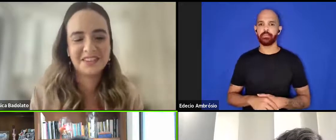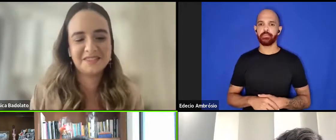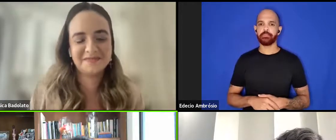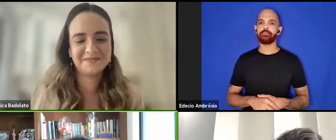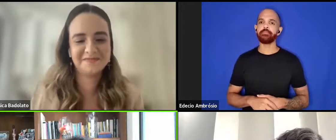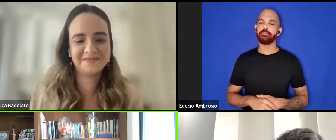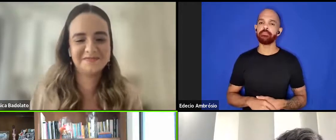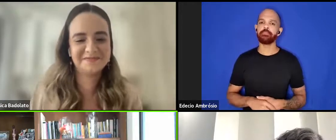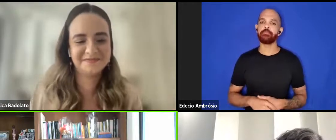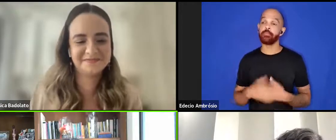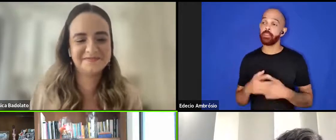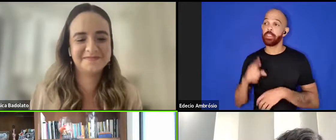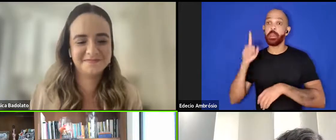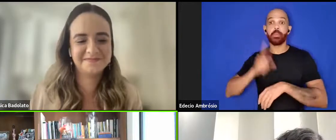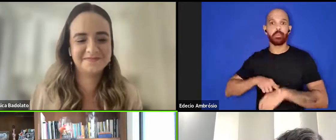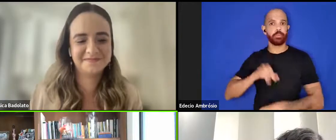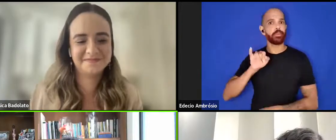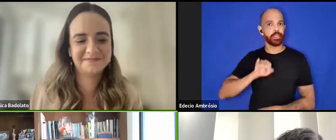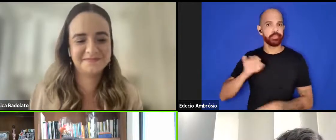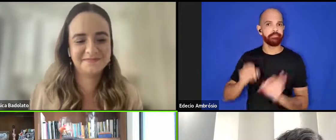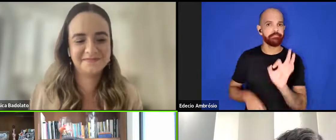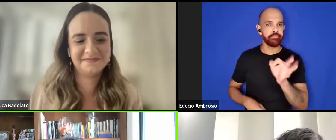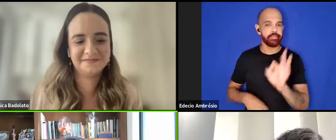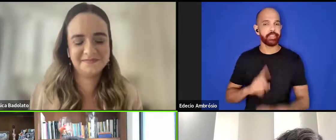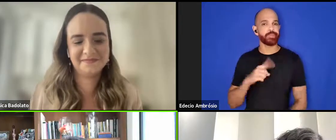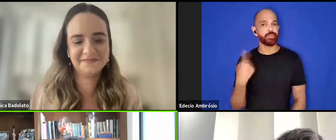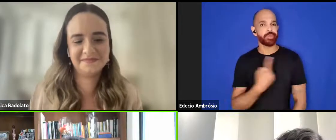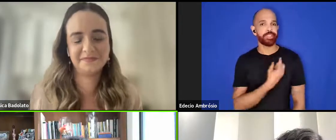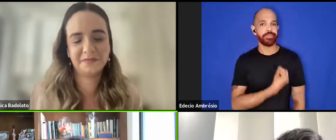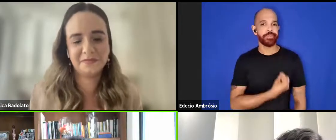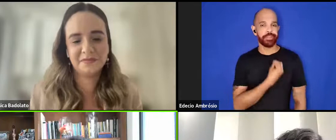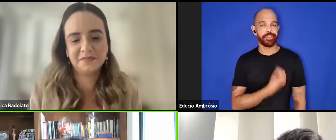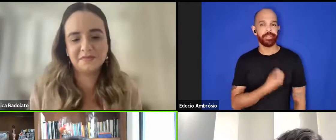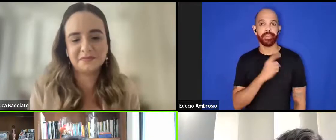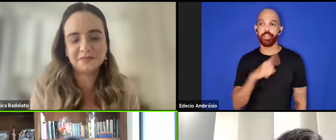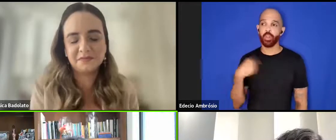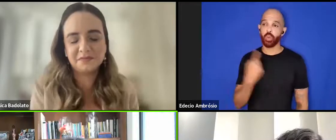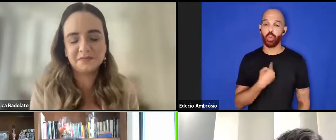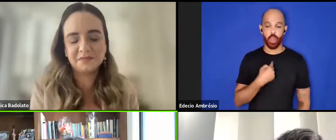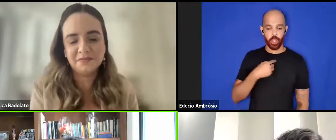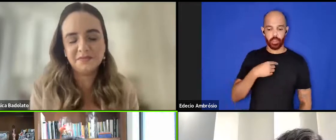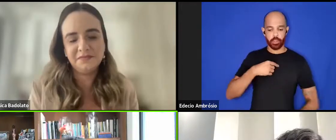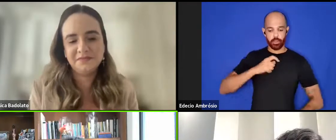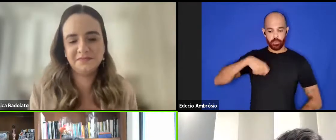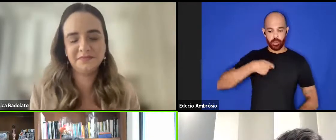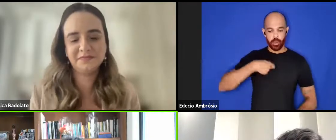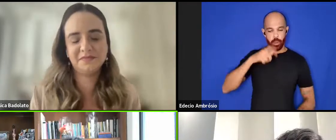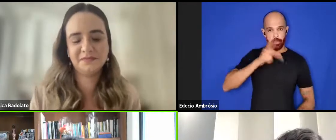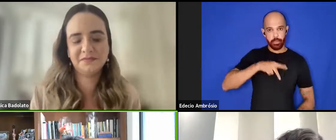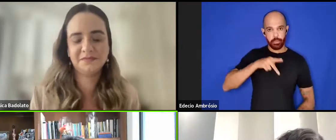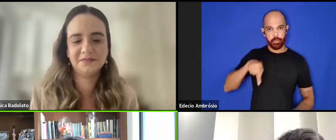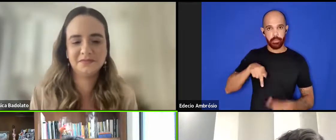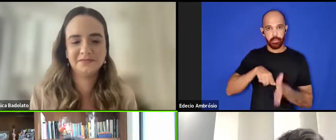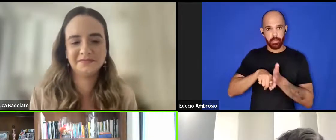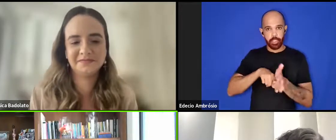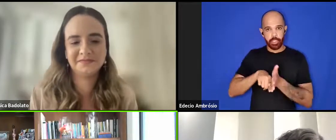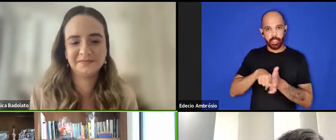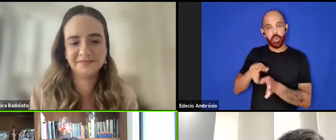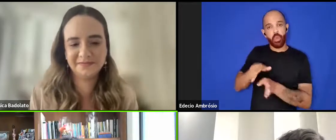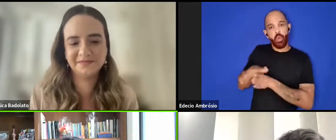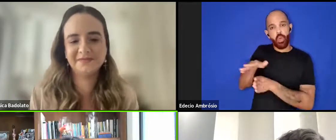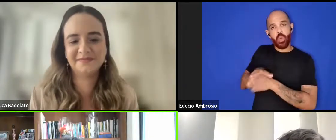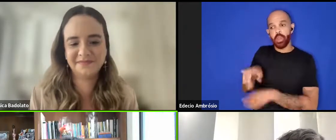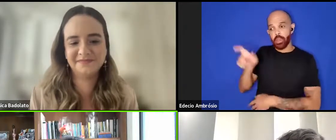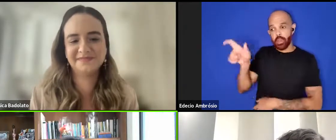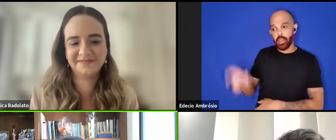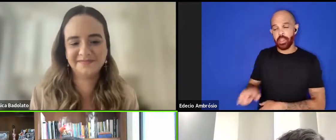é um momento muito importante, né, na vida da gente, na vida de nós como pesquisadores, né, orientadores, na vida da Jéssica, né, como uma aluna e